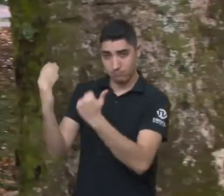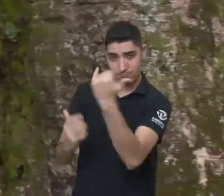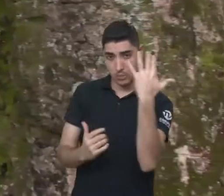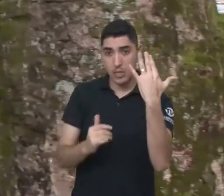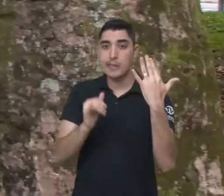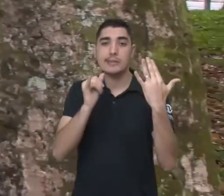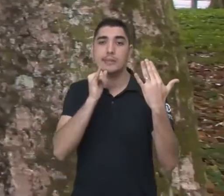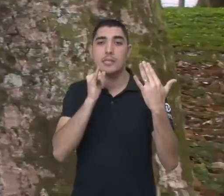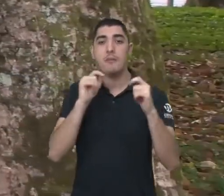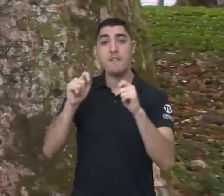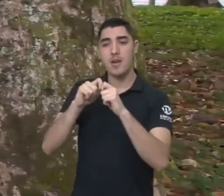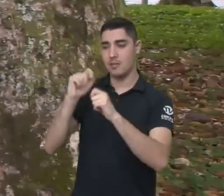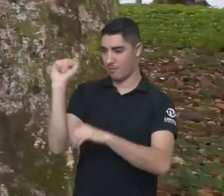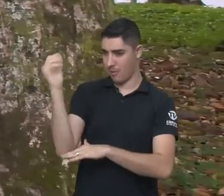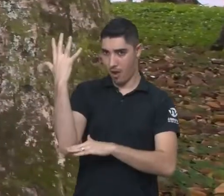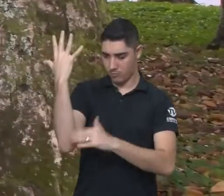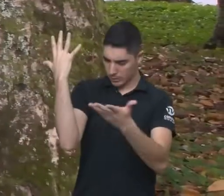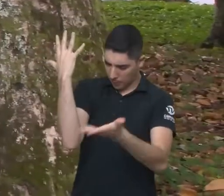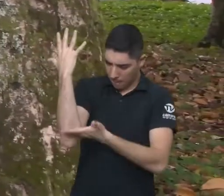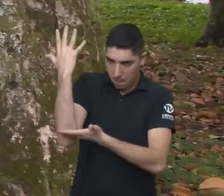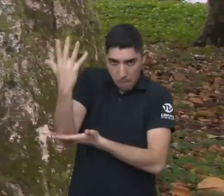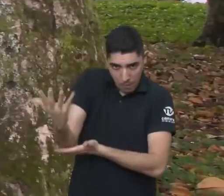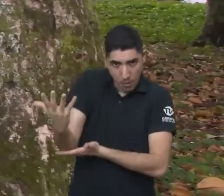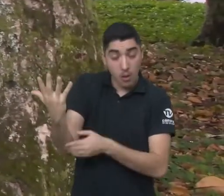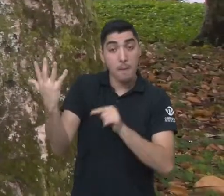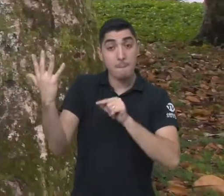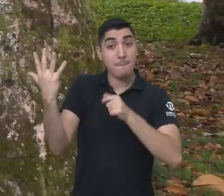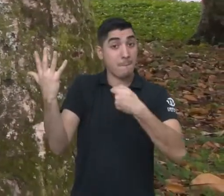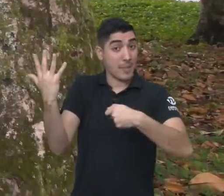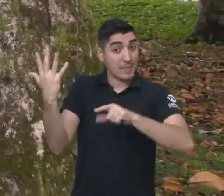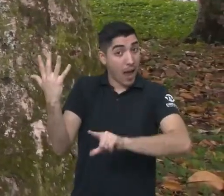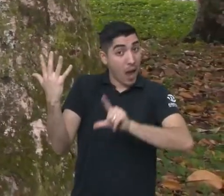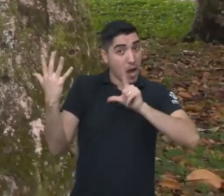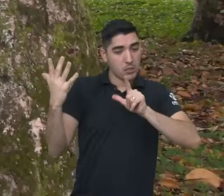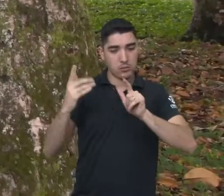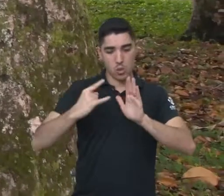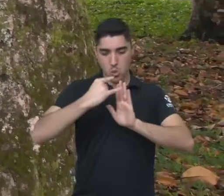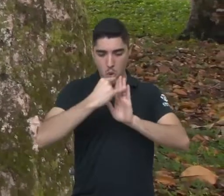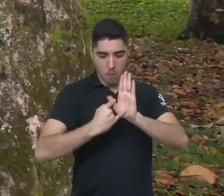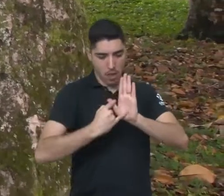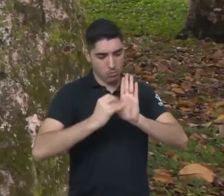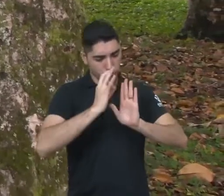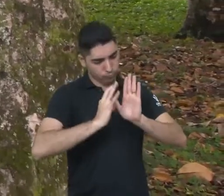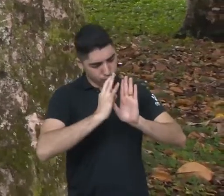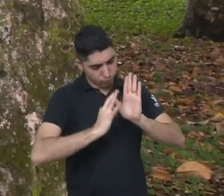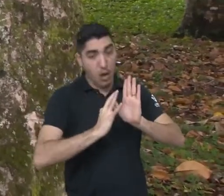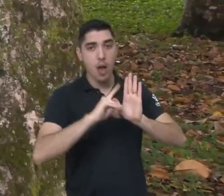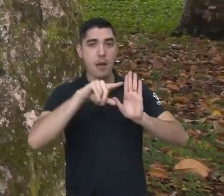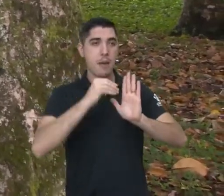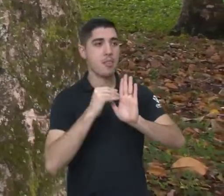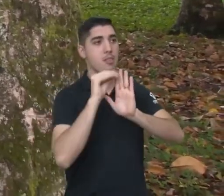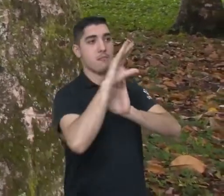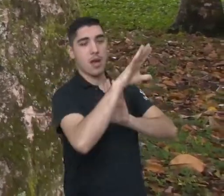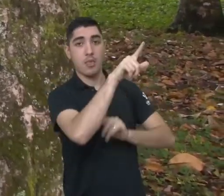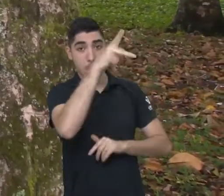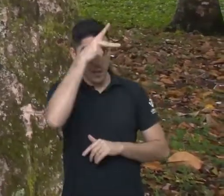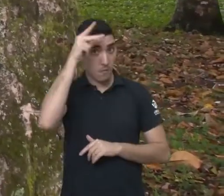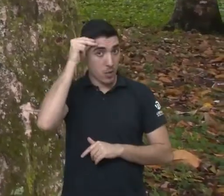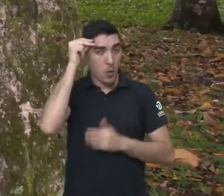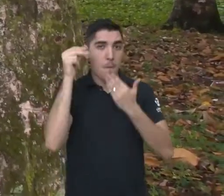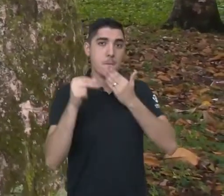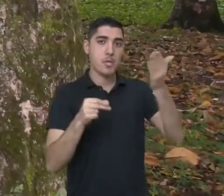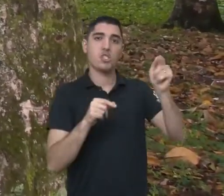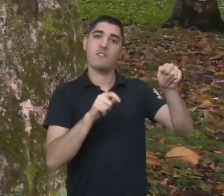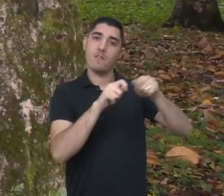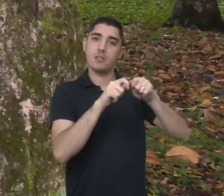que para fazer a supressão, ou seja, a retirada de uma árvore, é necessário elaborar um relatório e enviar à prefeitura